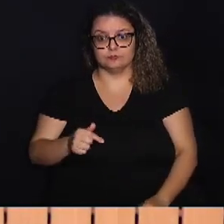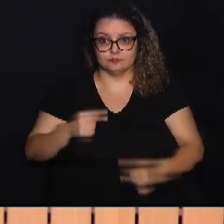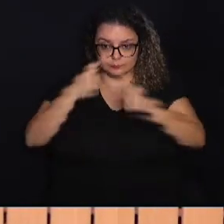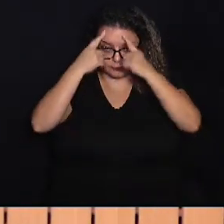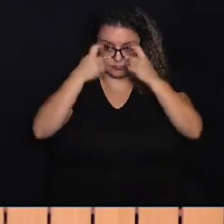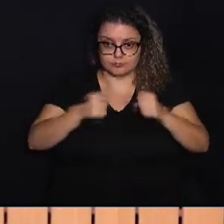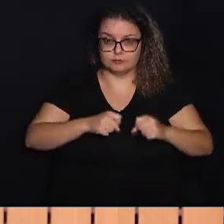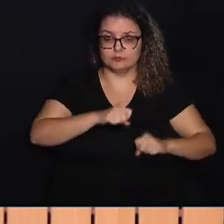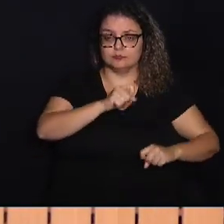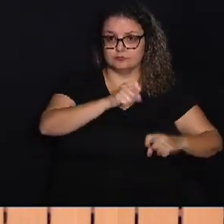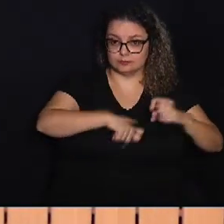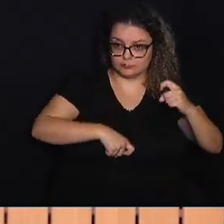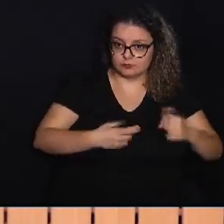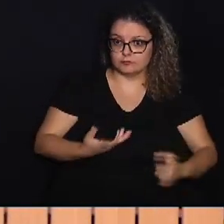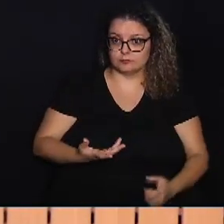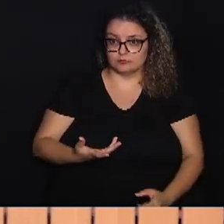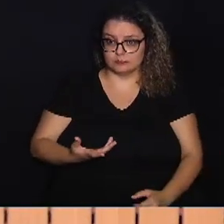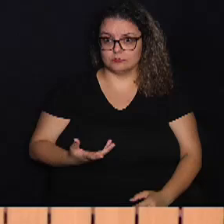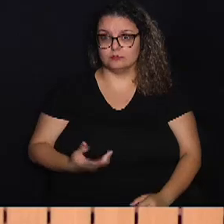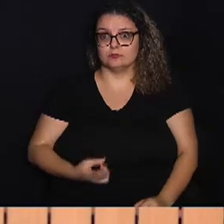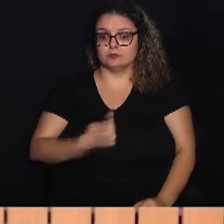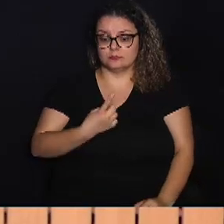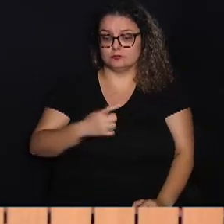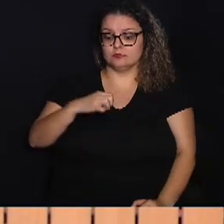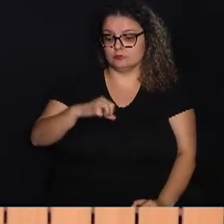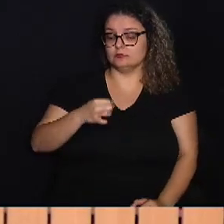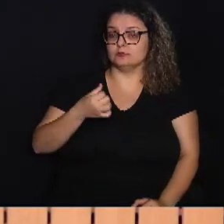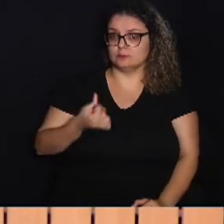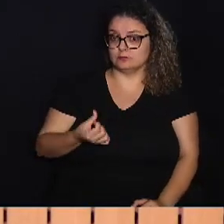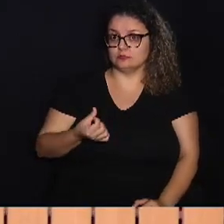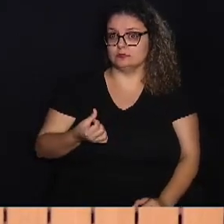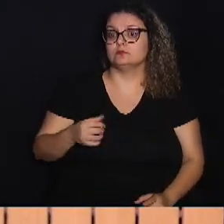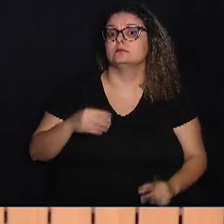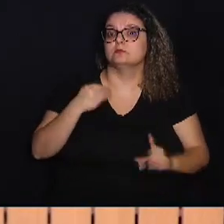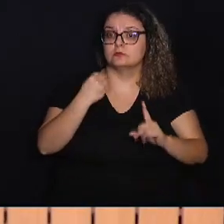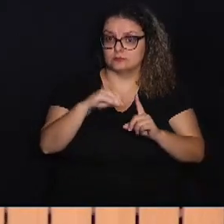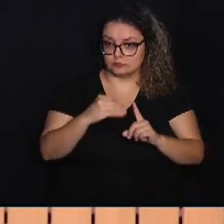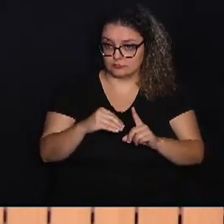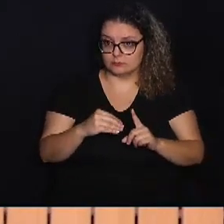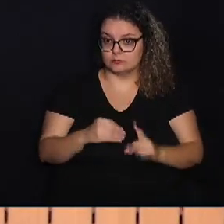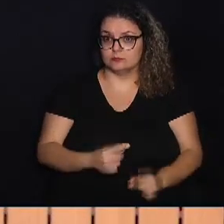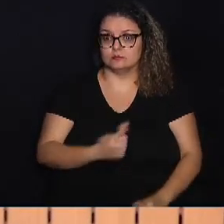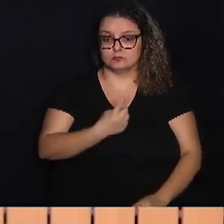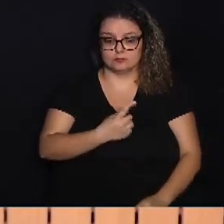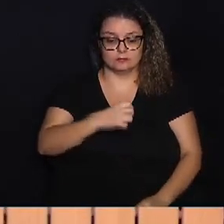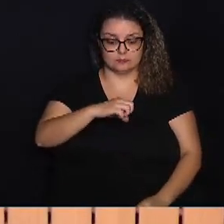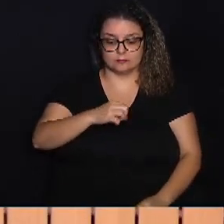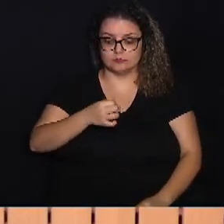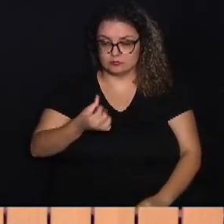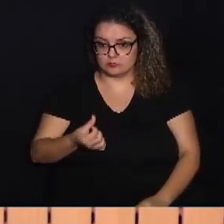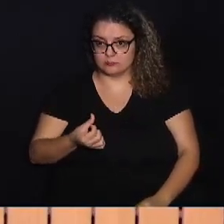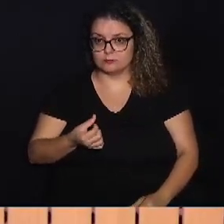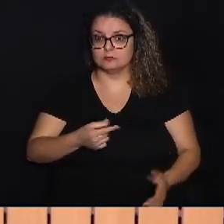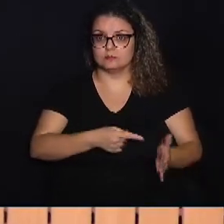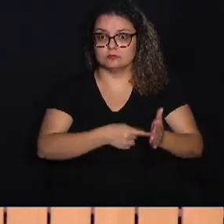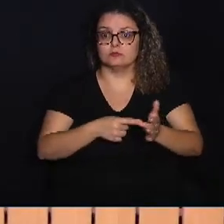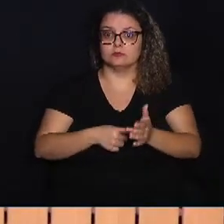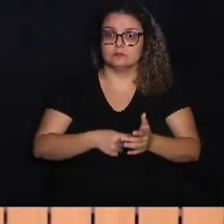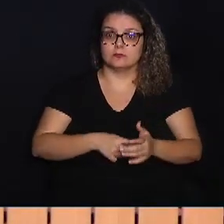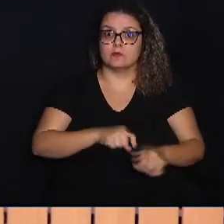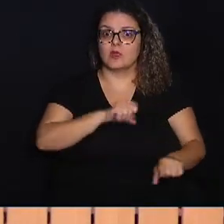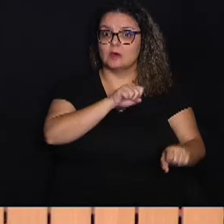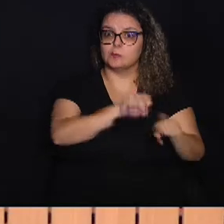sexual S sendo 196 Dev vulneráveis ou seja 196 casos de violência sexual